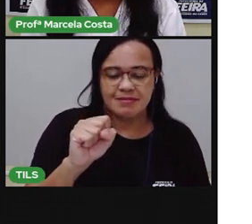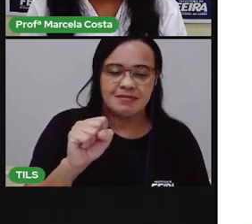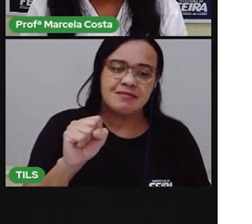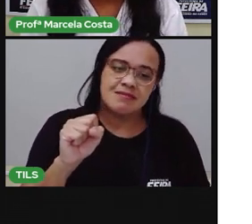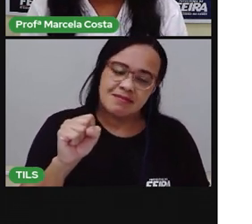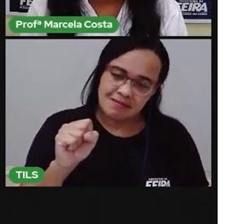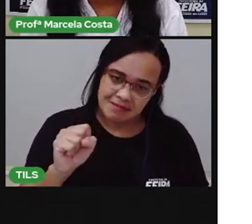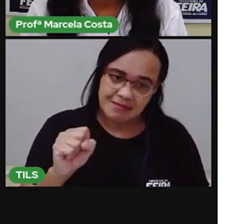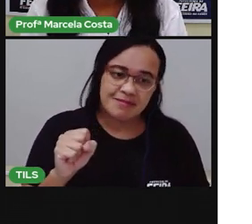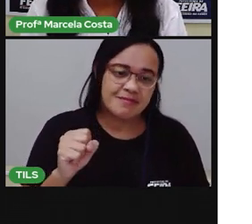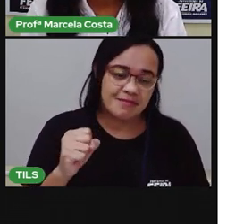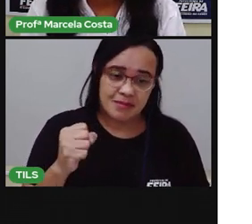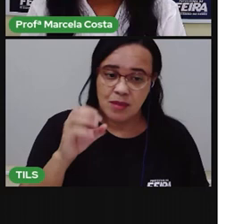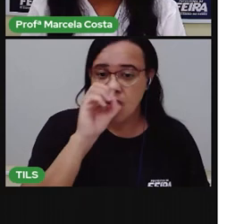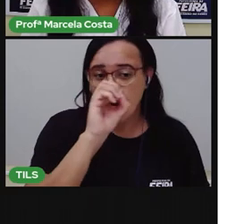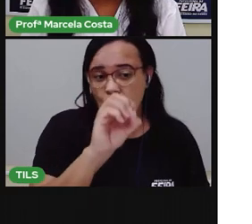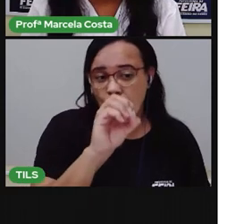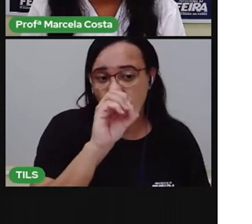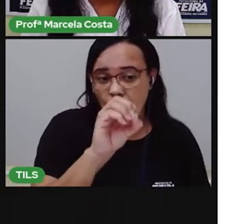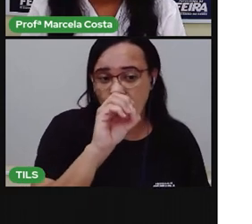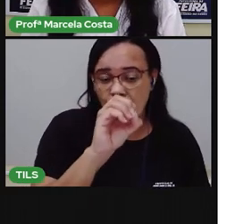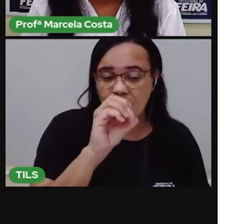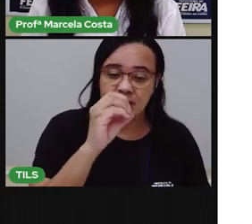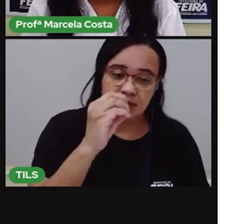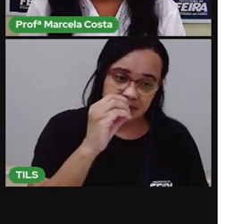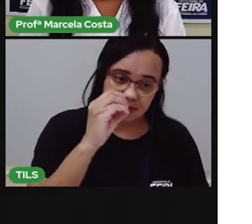É o som da letra O, não é isso?